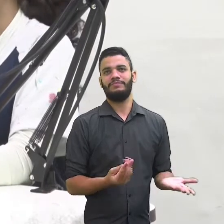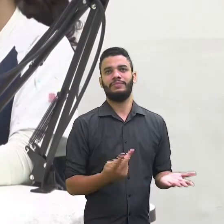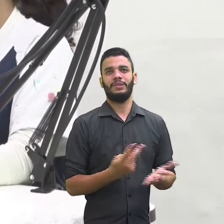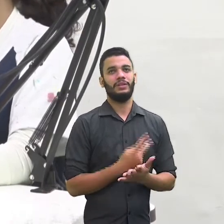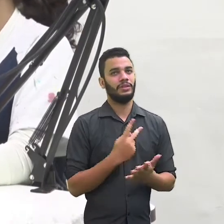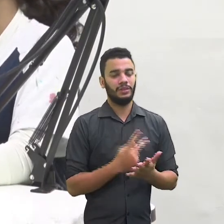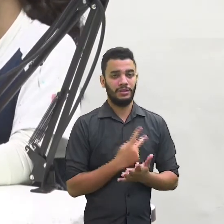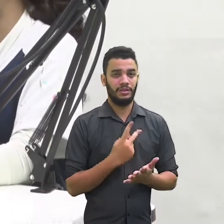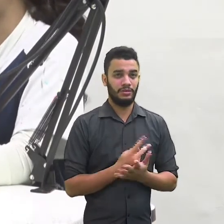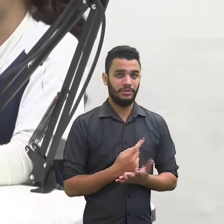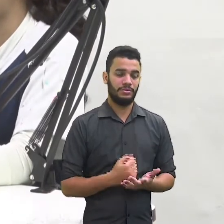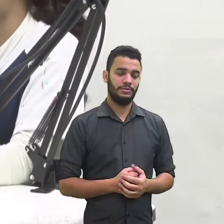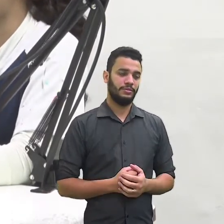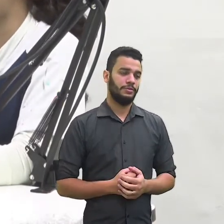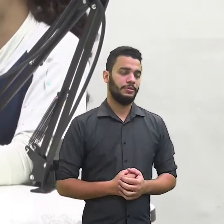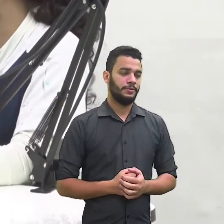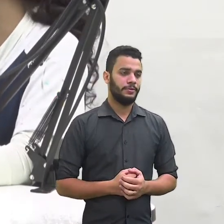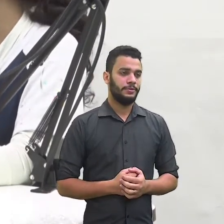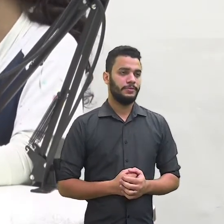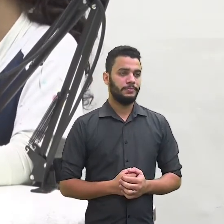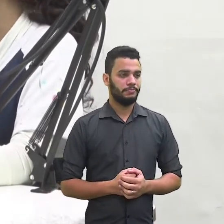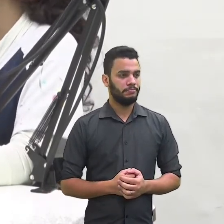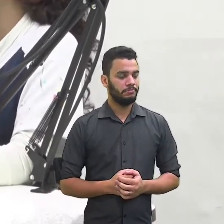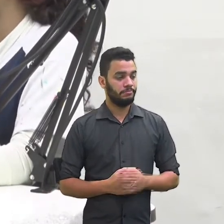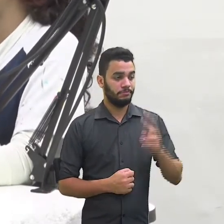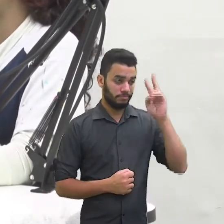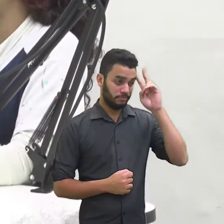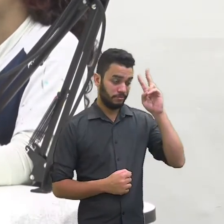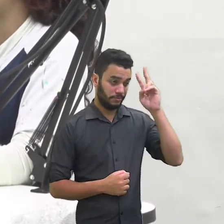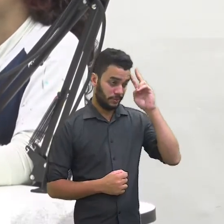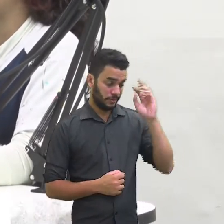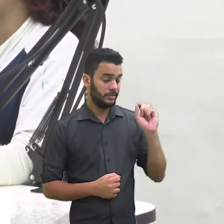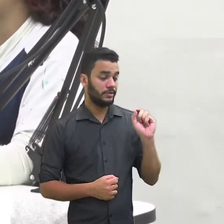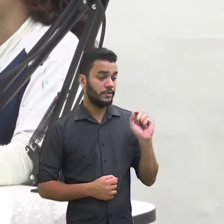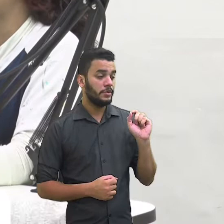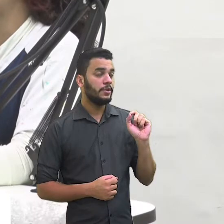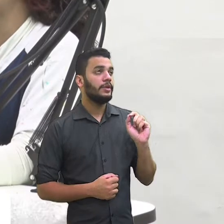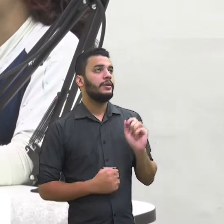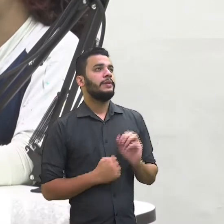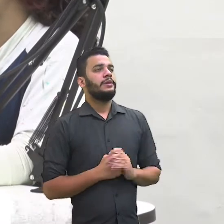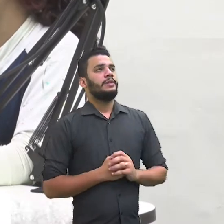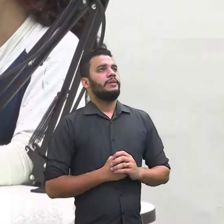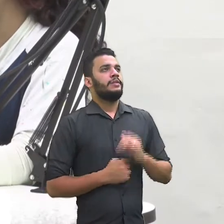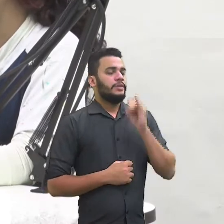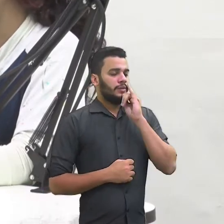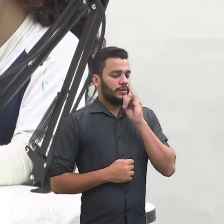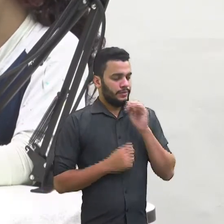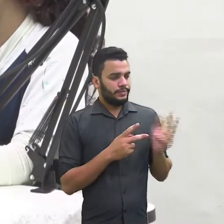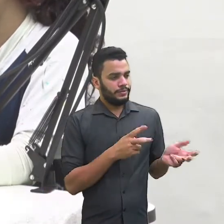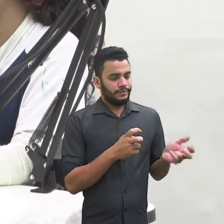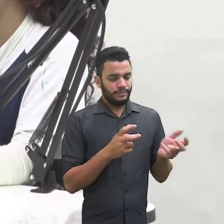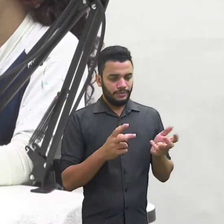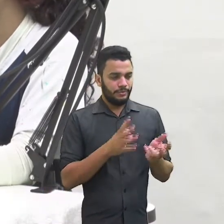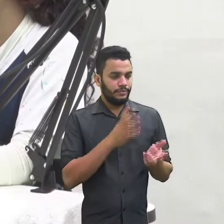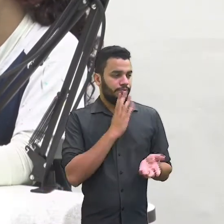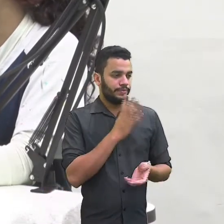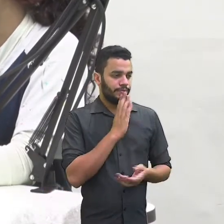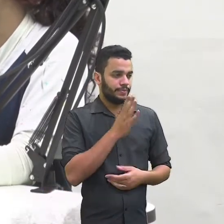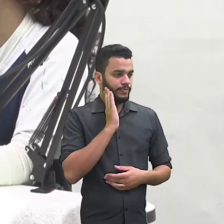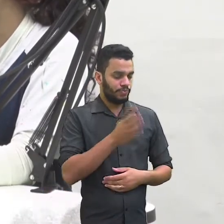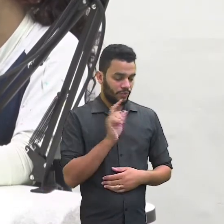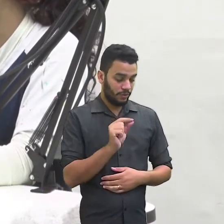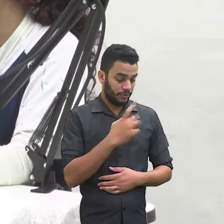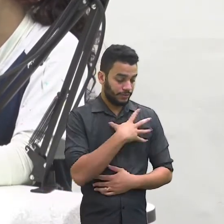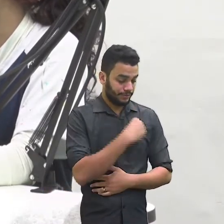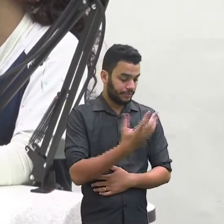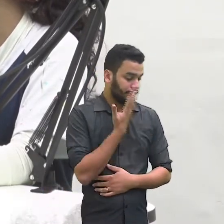vou ressaltar é sobre o desabafo. Hoje, vários filhos não se veem na liberdade